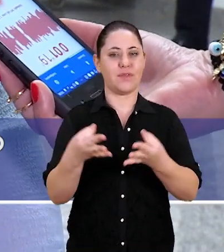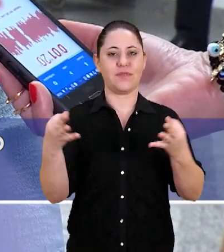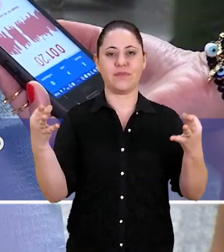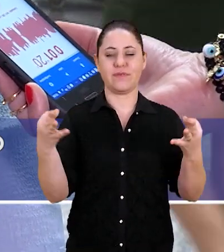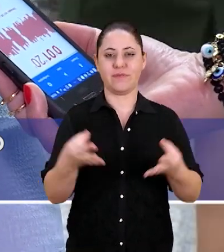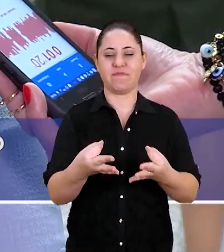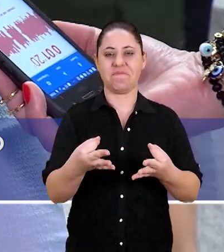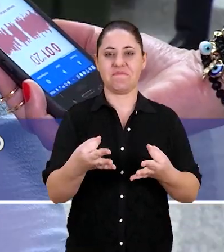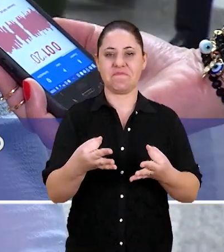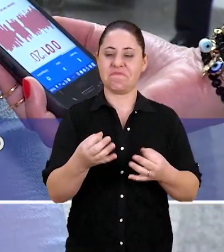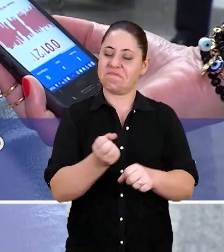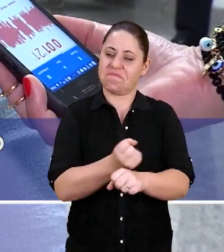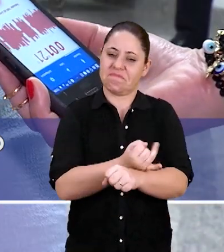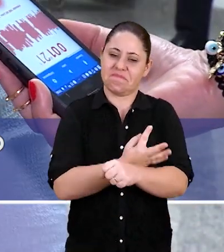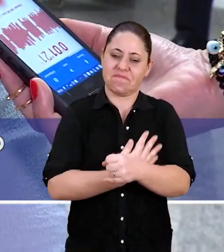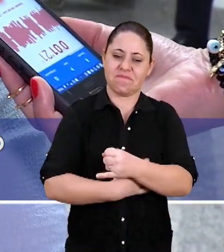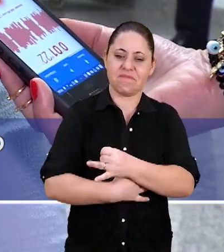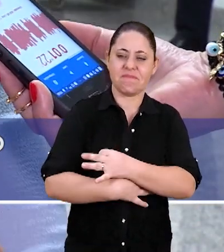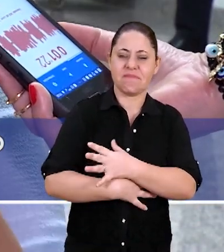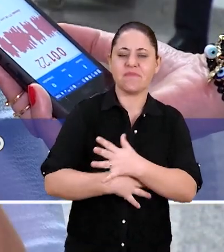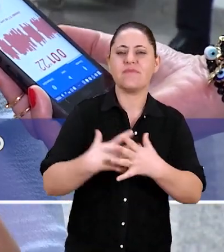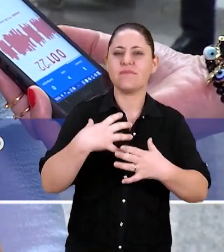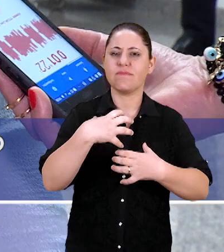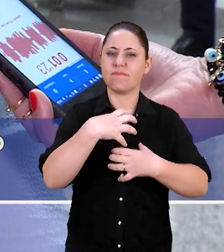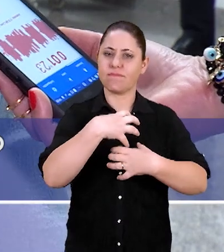na televisão é algo extremamente